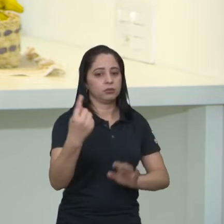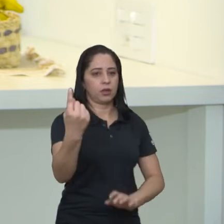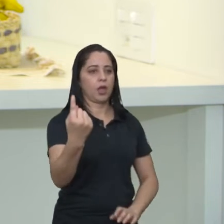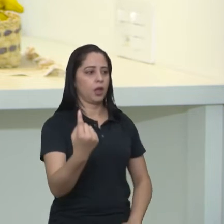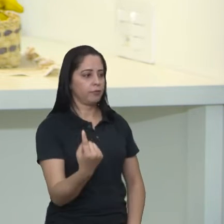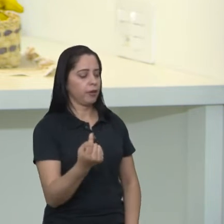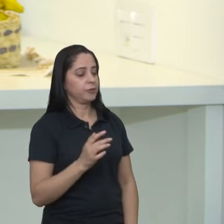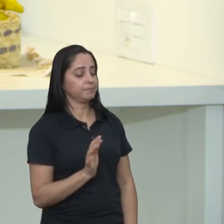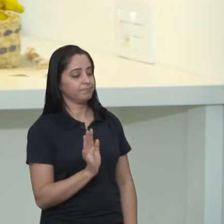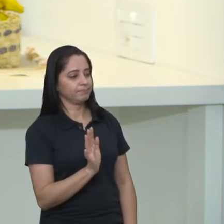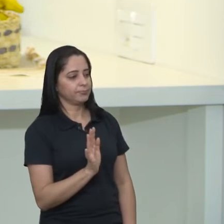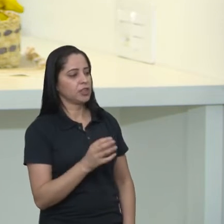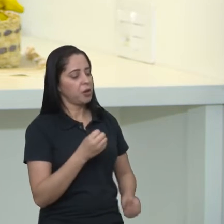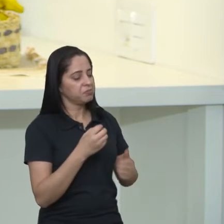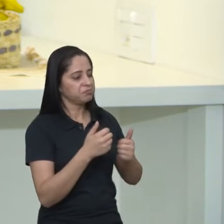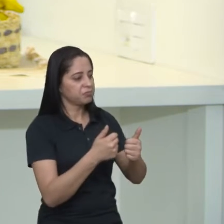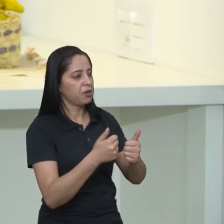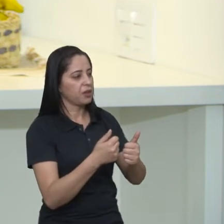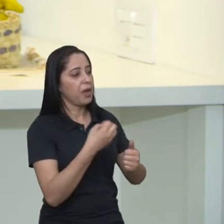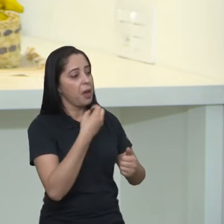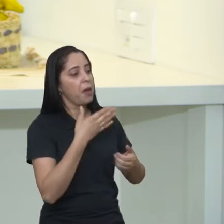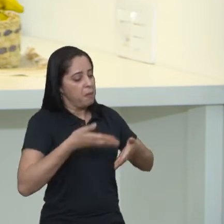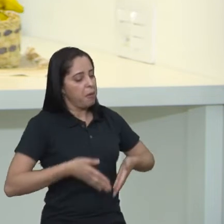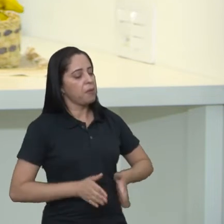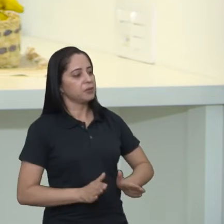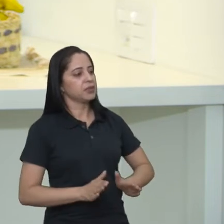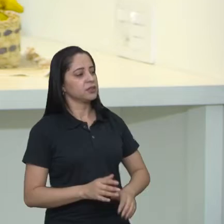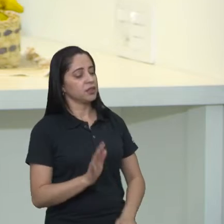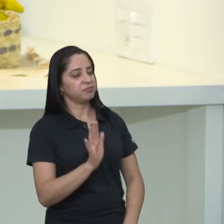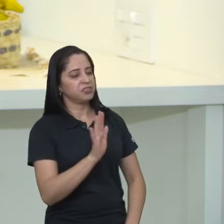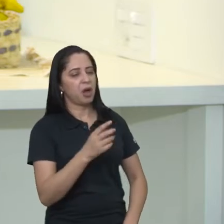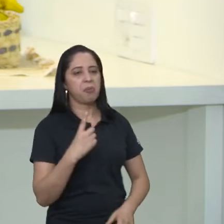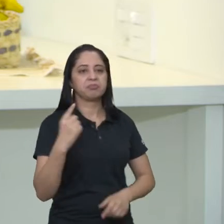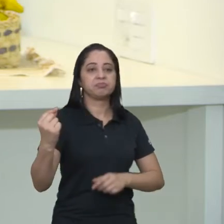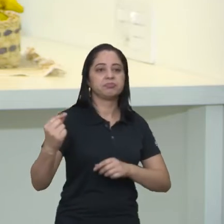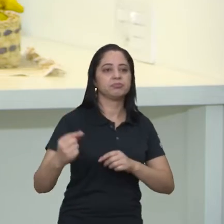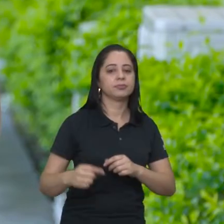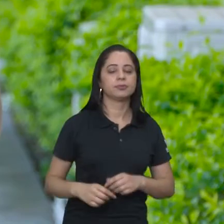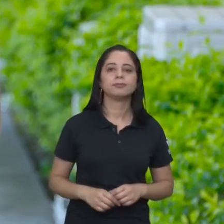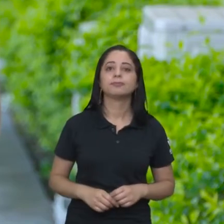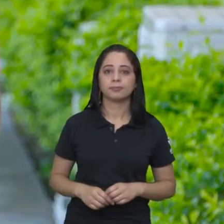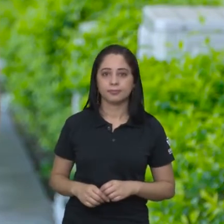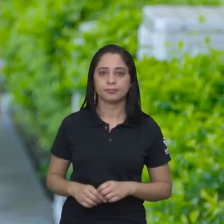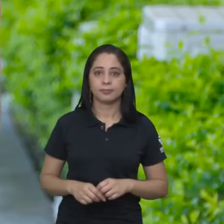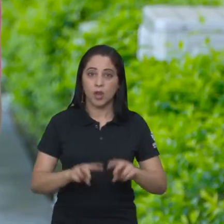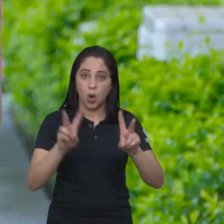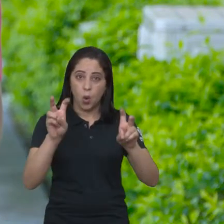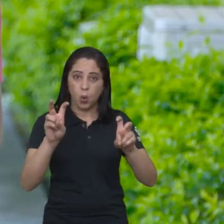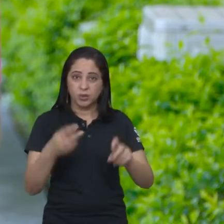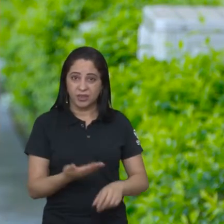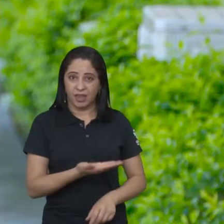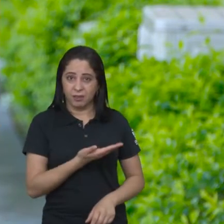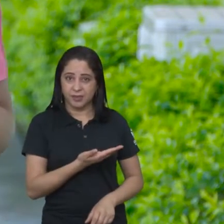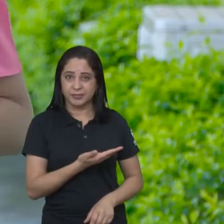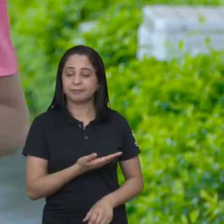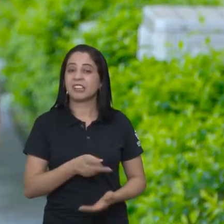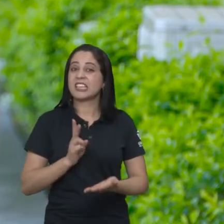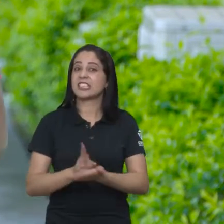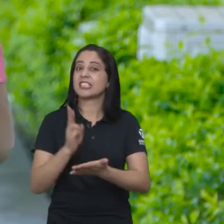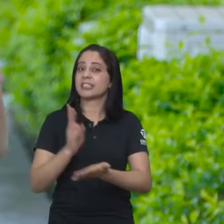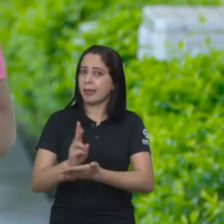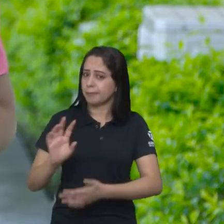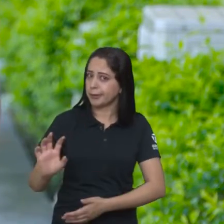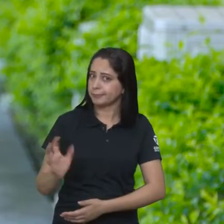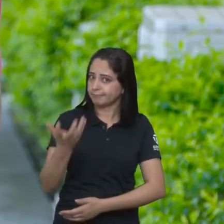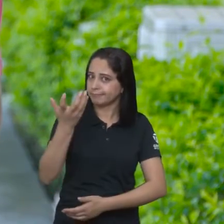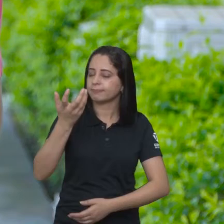ele veio, se despediu, ele falou, então tá bom, então bom parto pra você, eu tô indo embora. Casos como o da Bárbara,